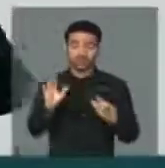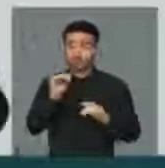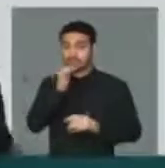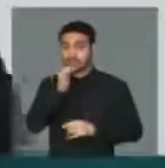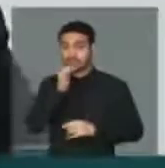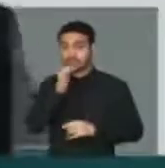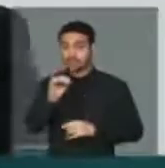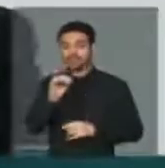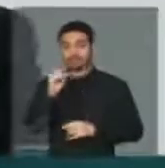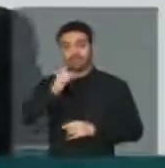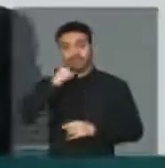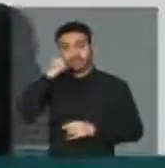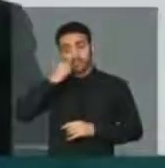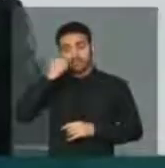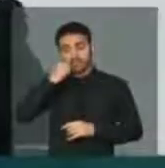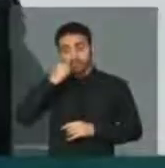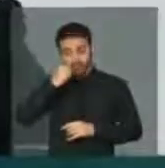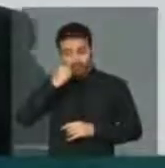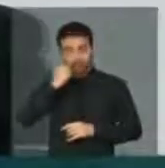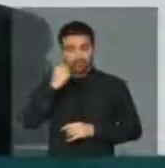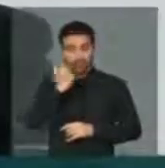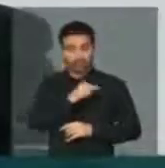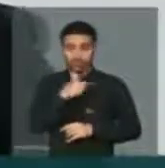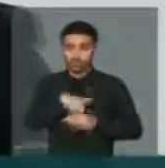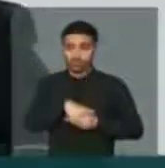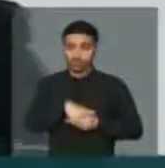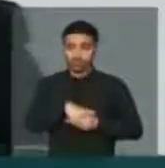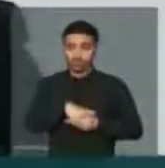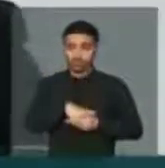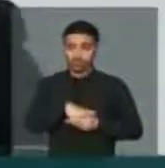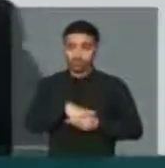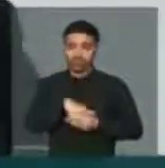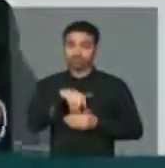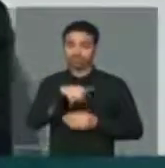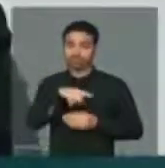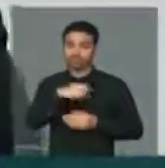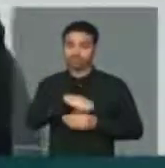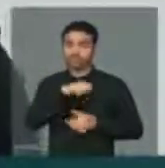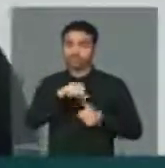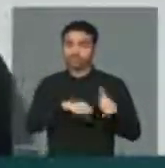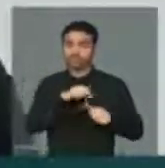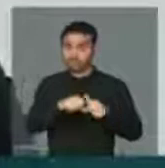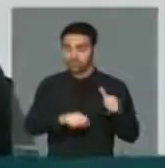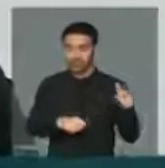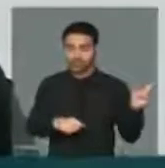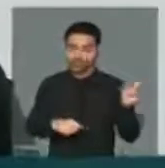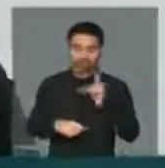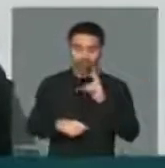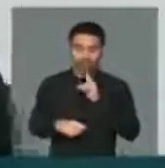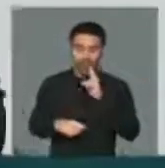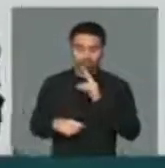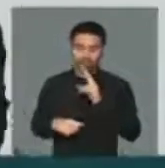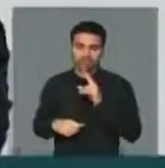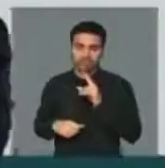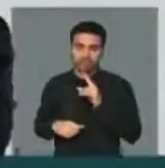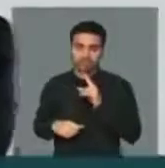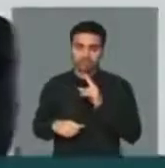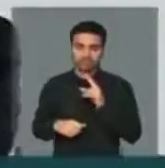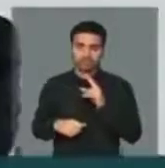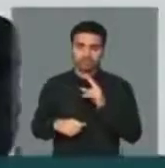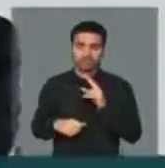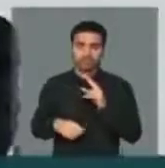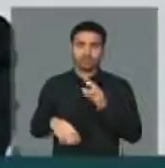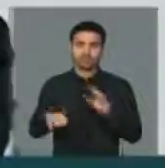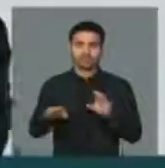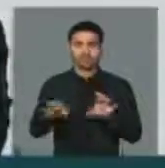dos senadores sem voto. Isso sim, tem que ser mudado urgentemente. Essa